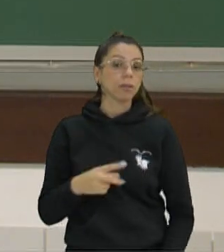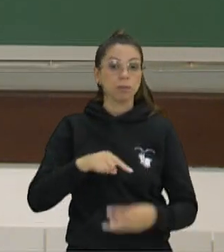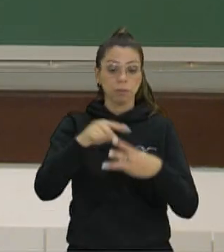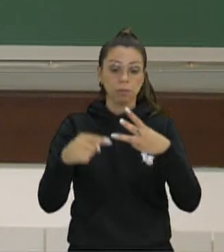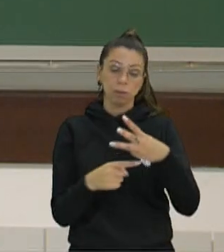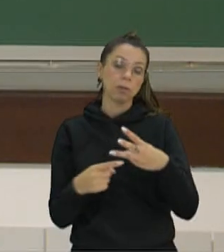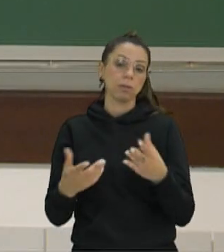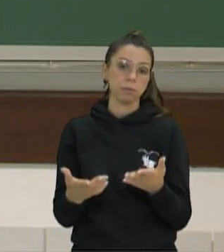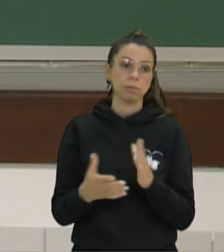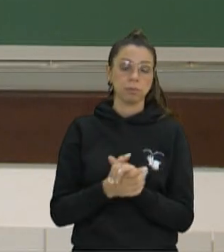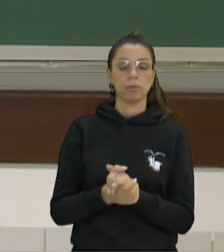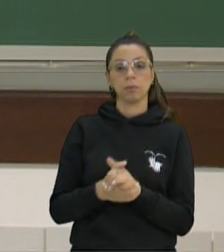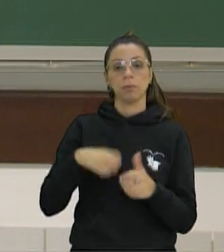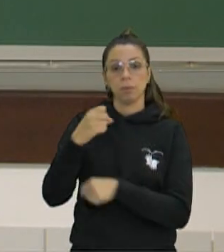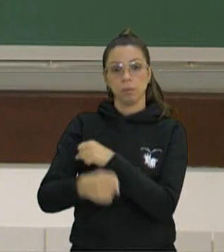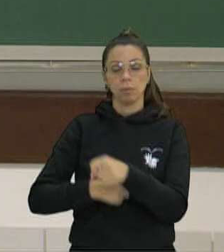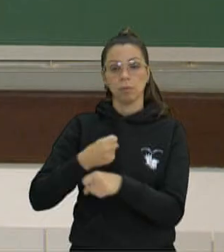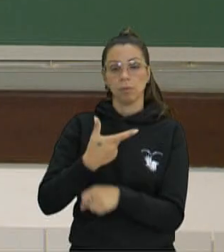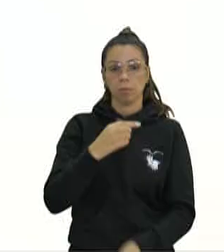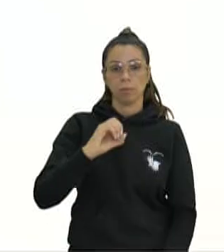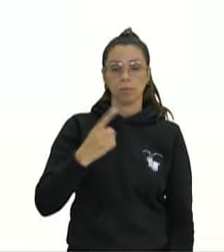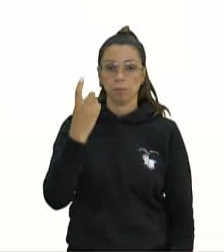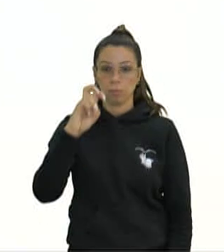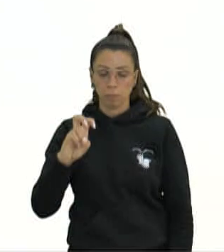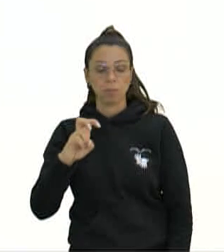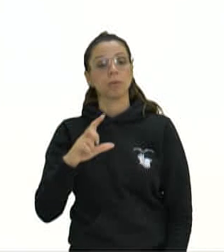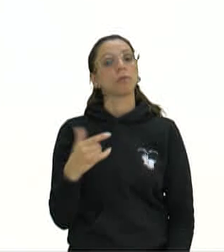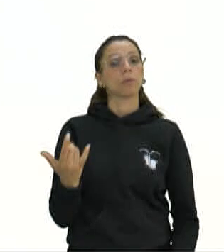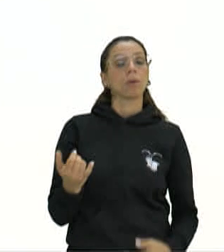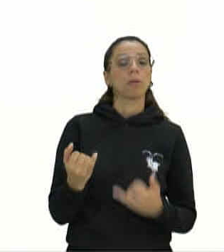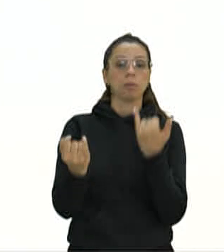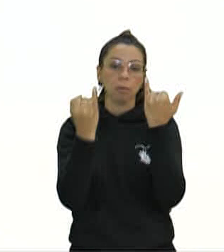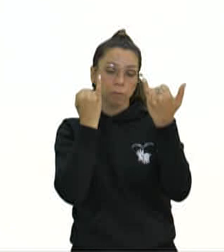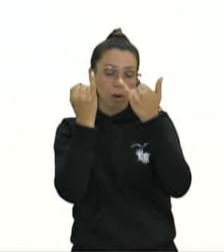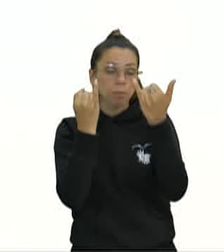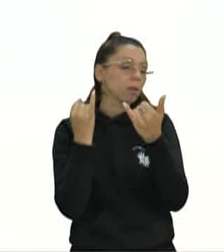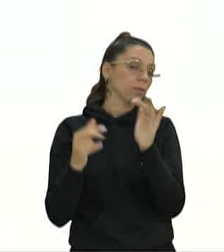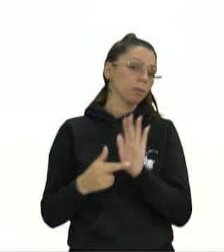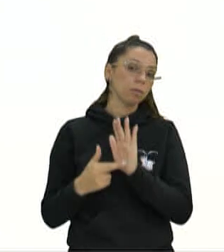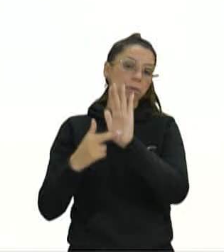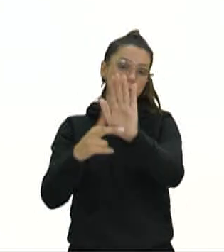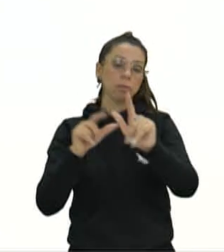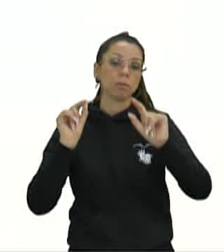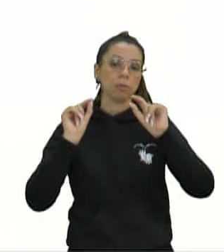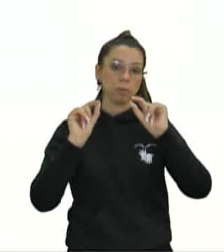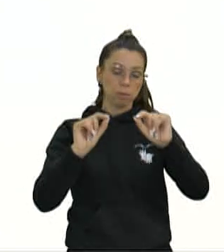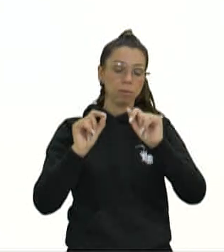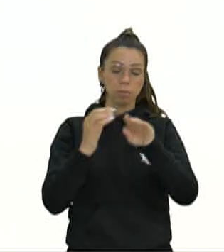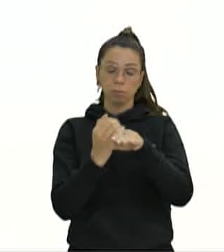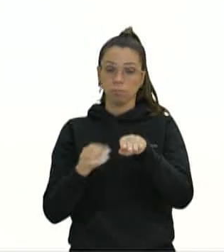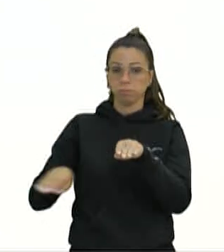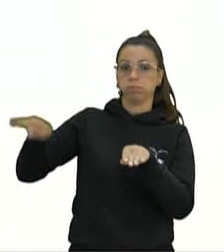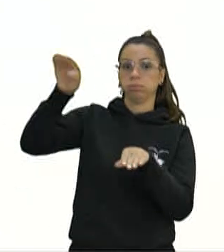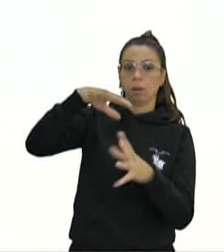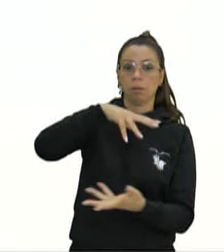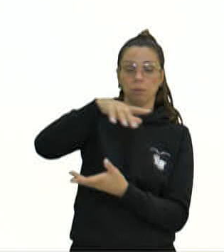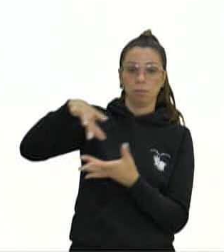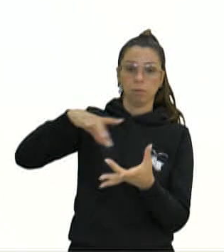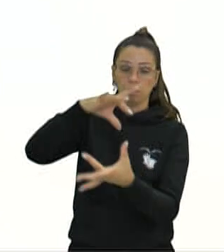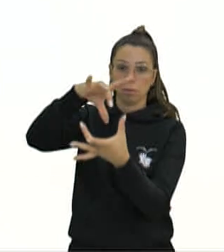anos mais próximos, né, 2015. Esses dados, que representam tanto o período de auge da globalização nos